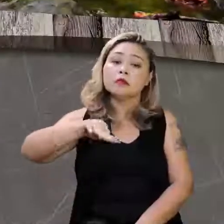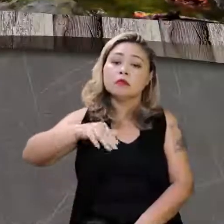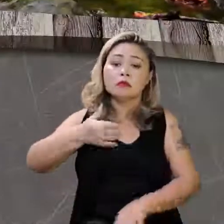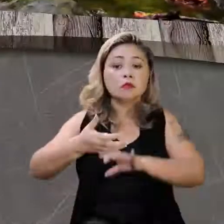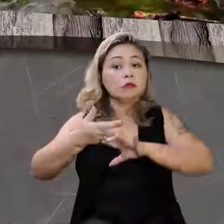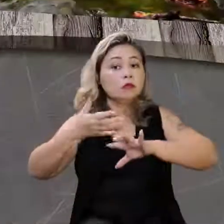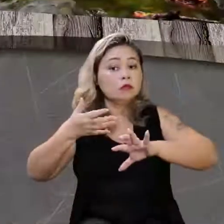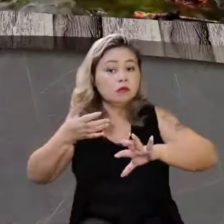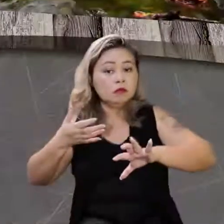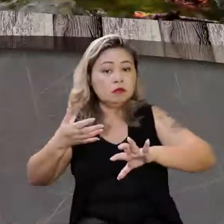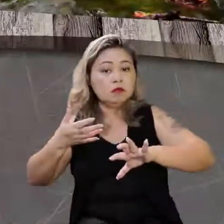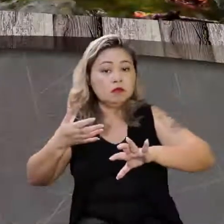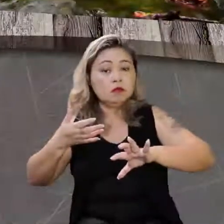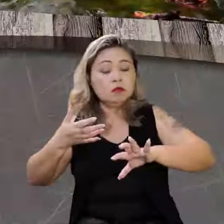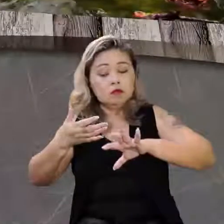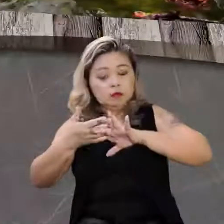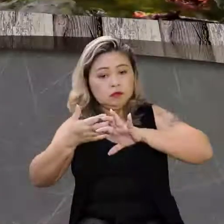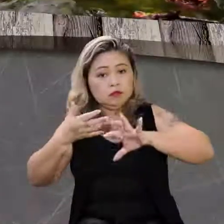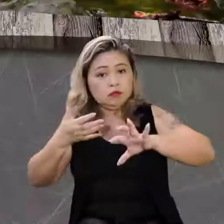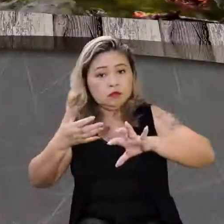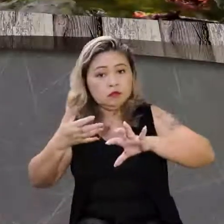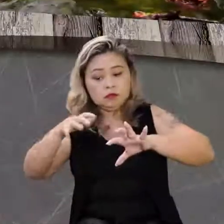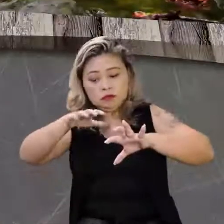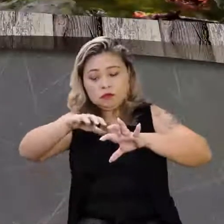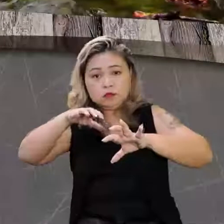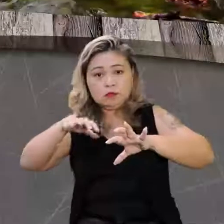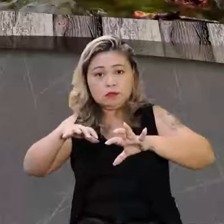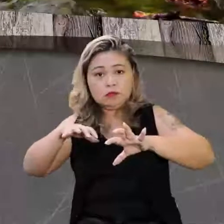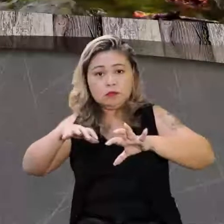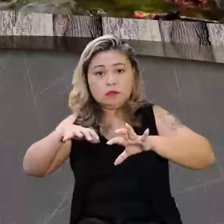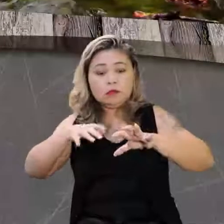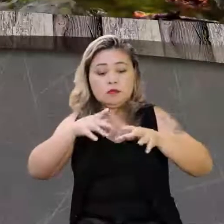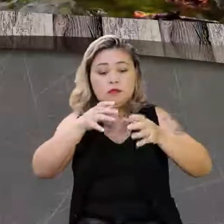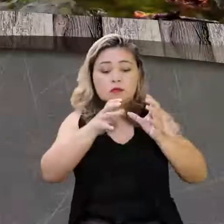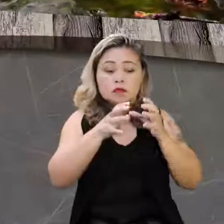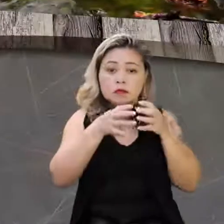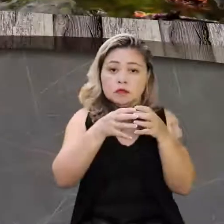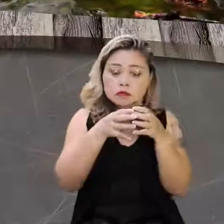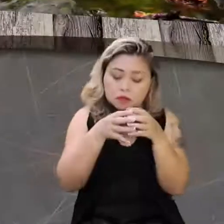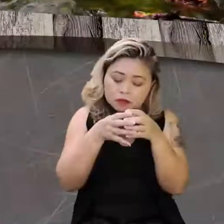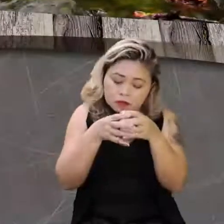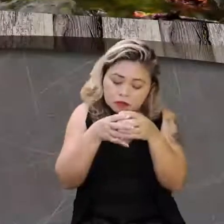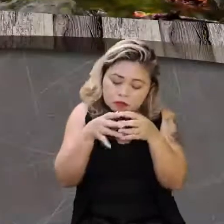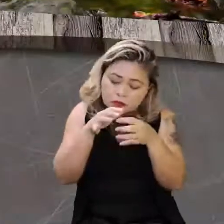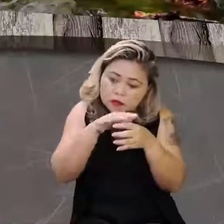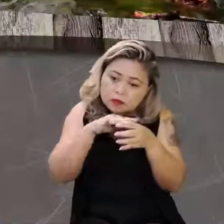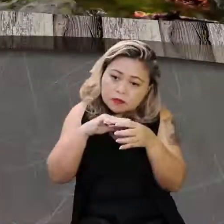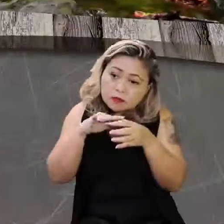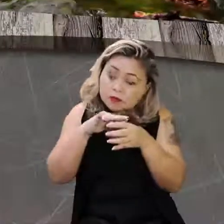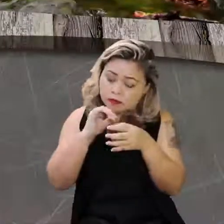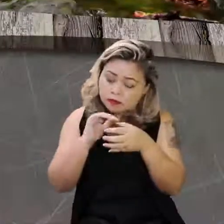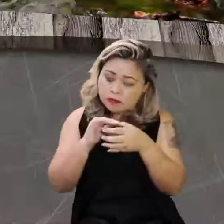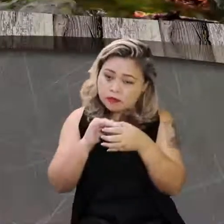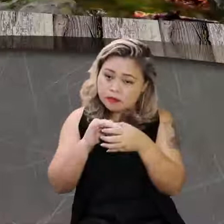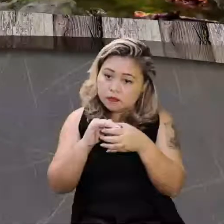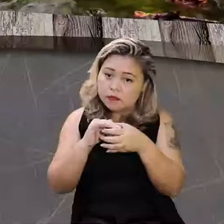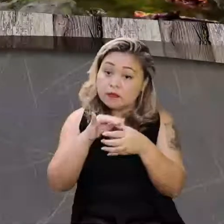uma separação, só que quando houve essa separação, uma população ficou muito reduzida. Presta